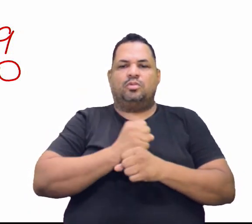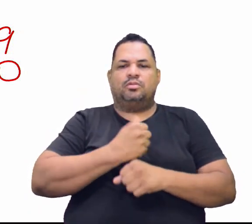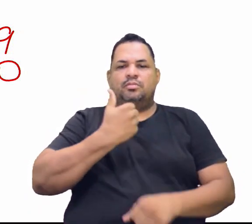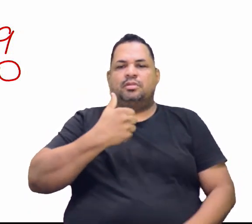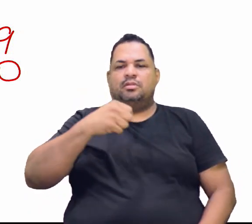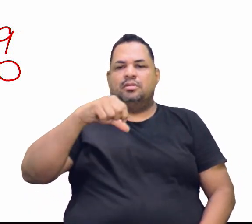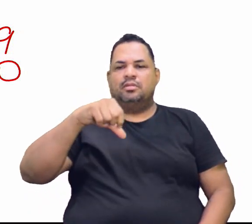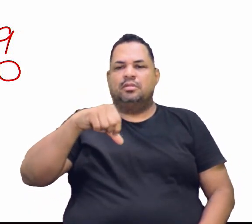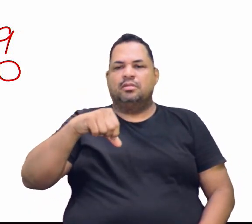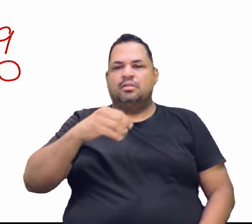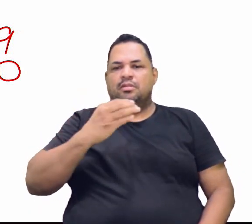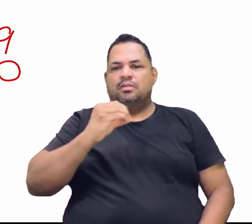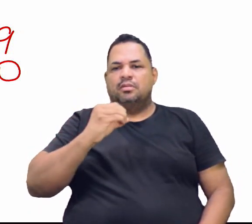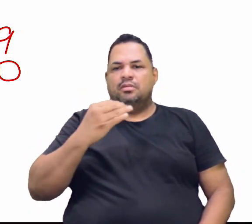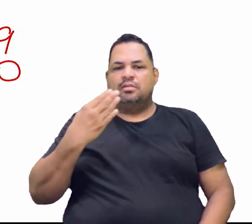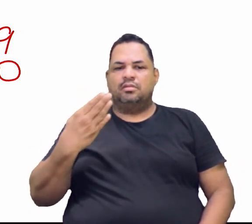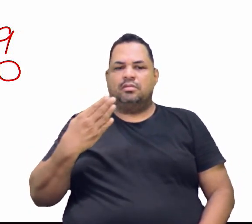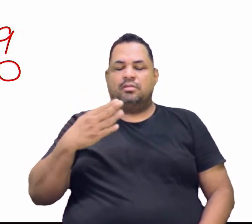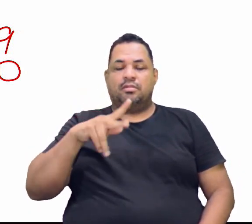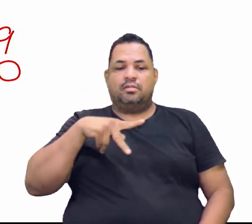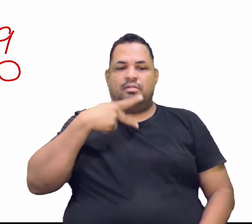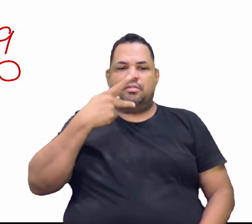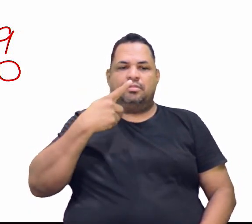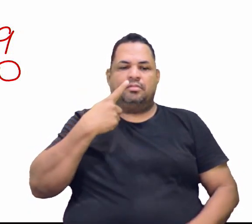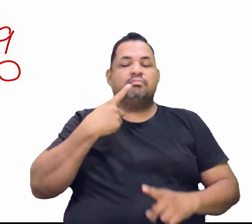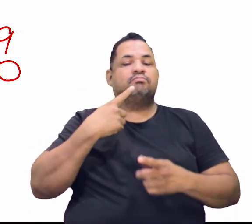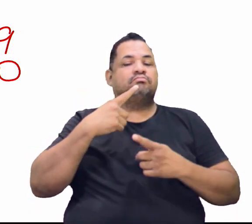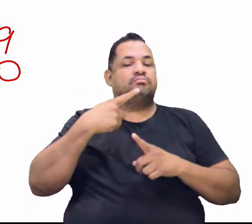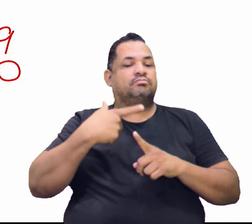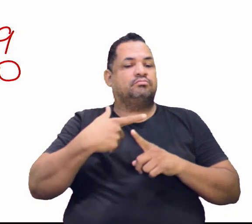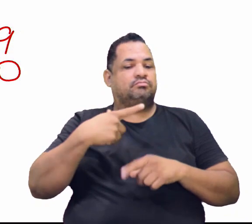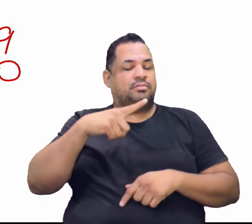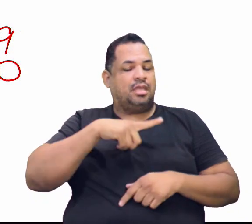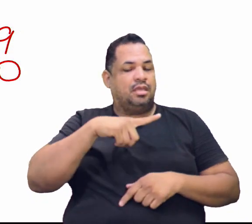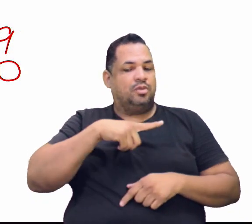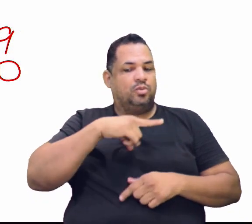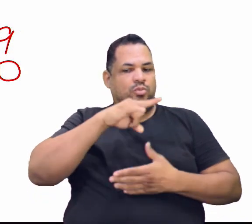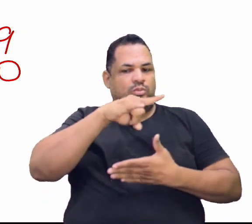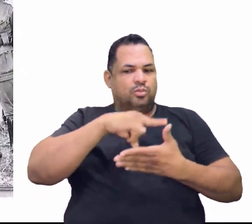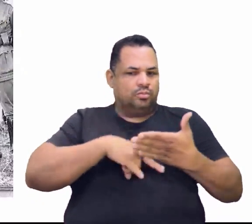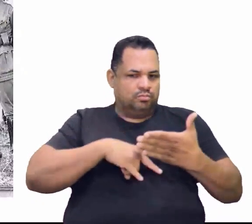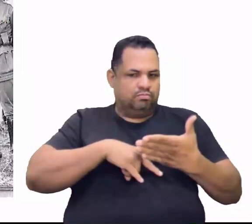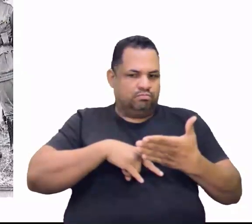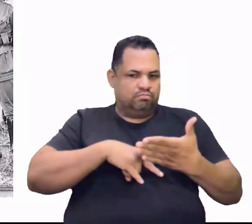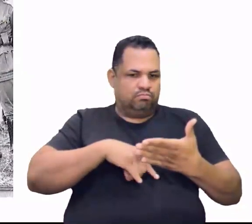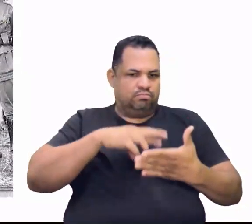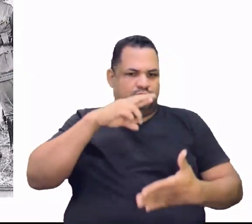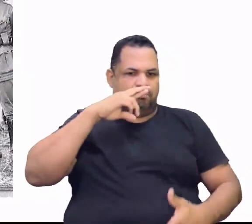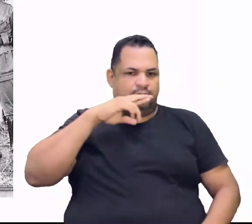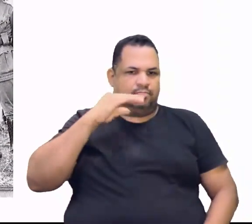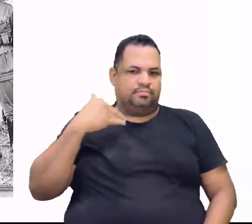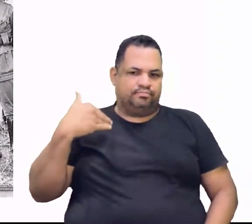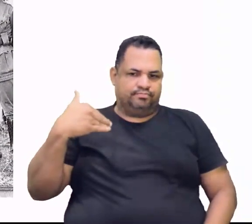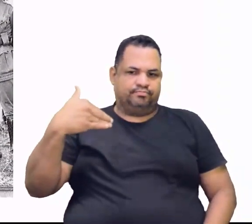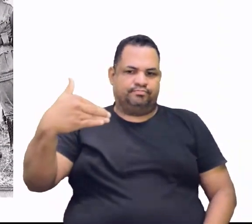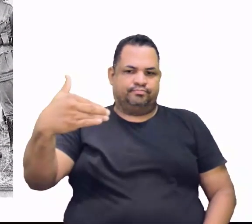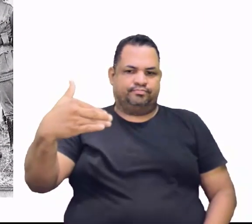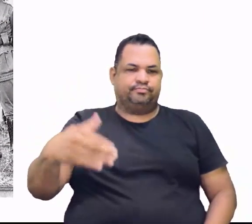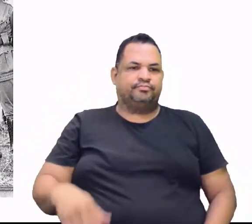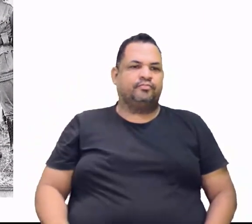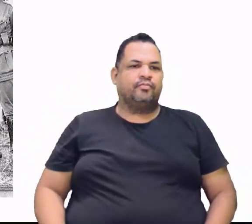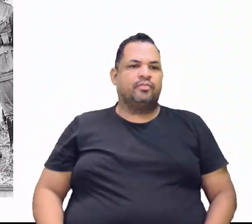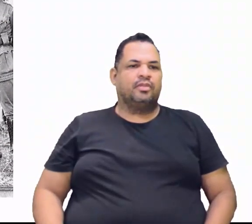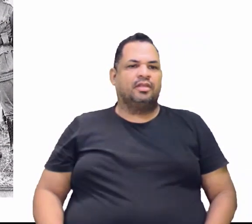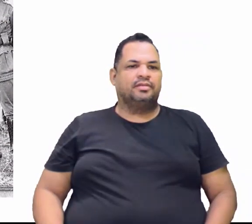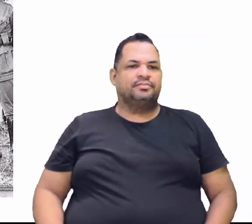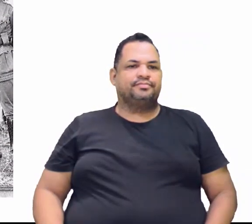1904. Isso eu falo porque está no documento do Rondon. Deixa eu avançar. A